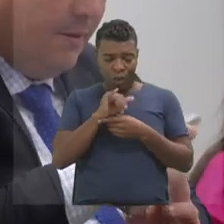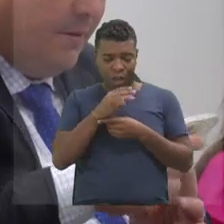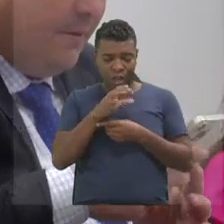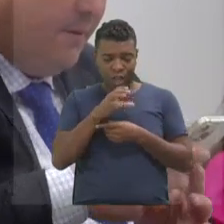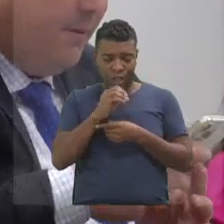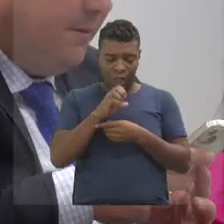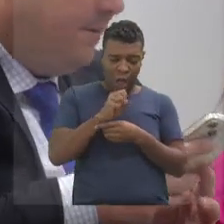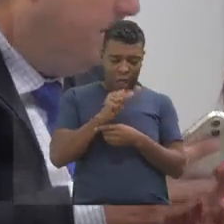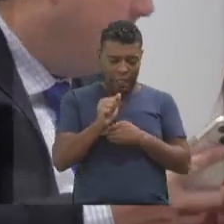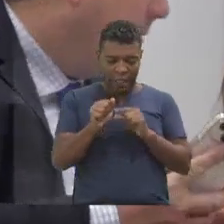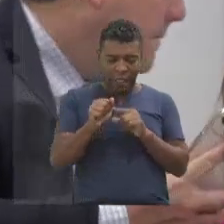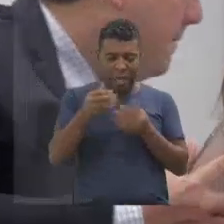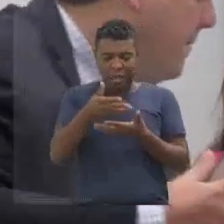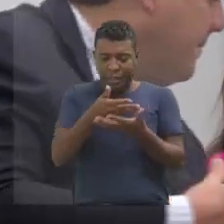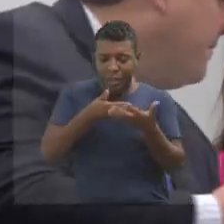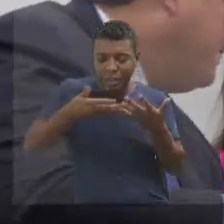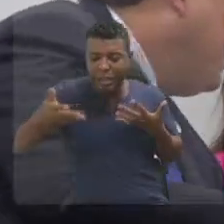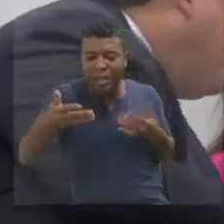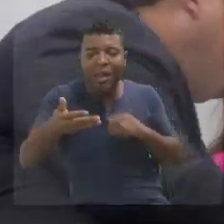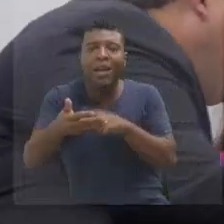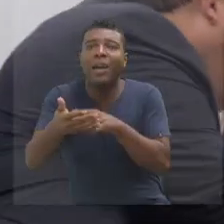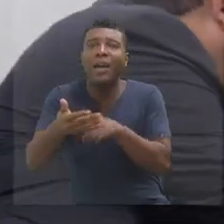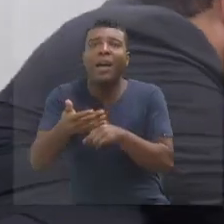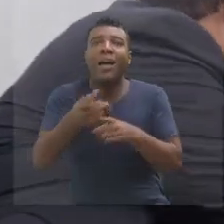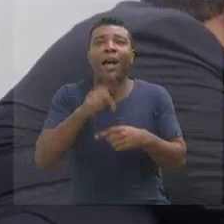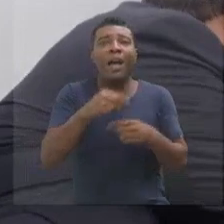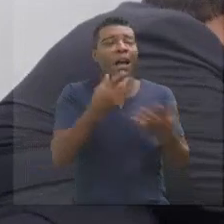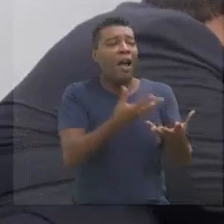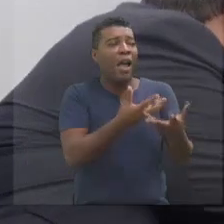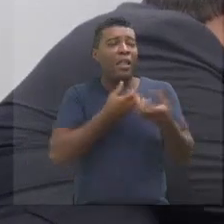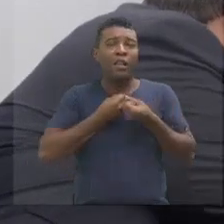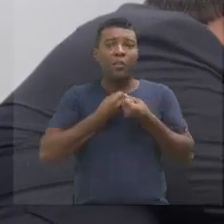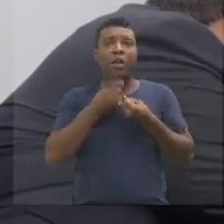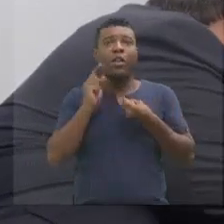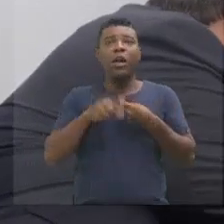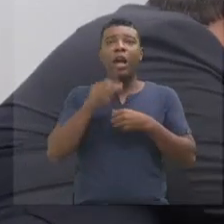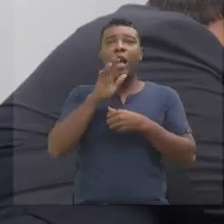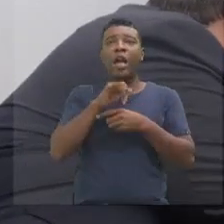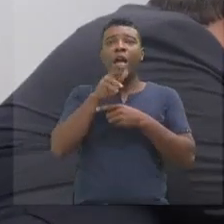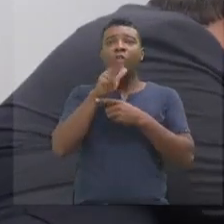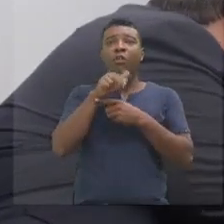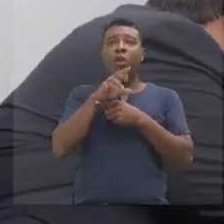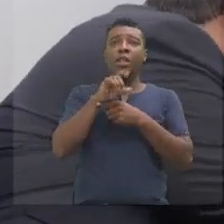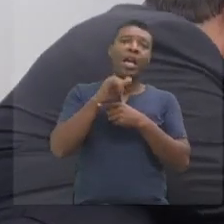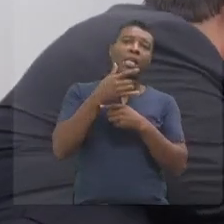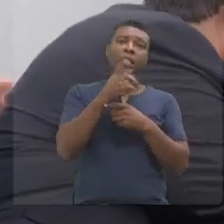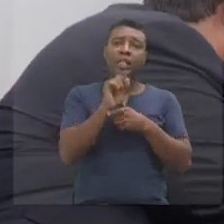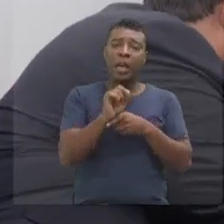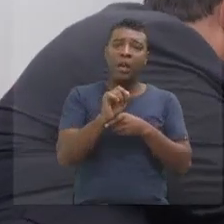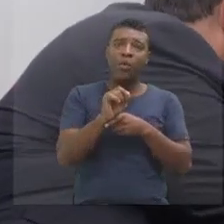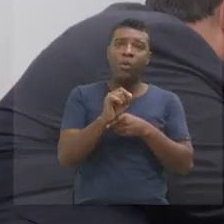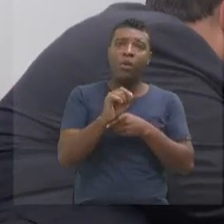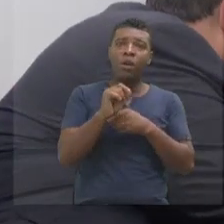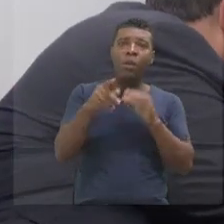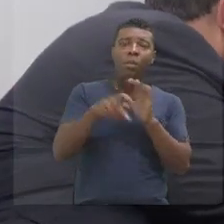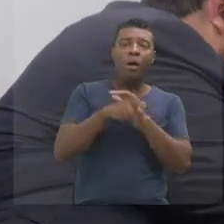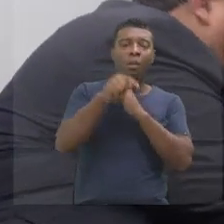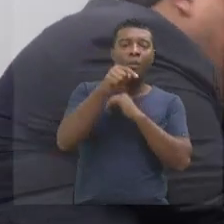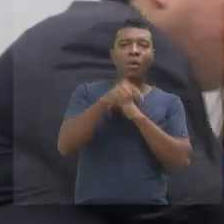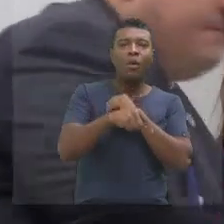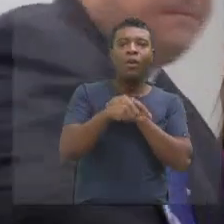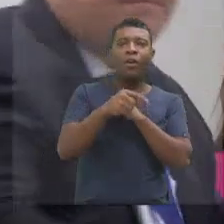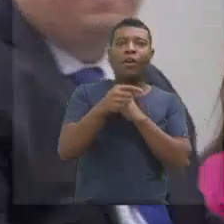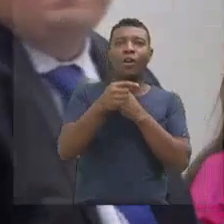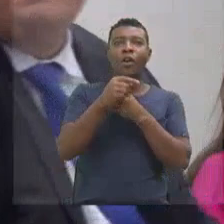remanejado do atendimento da fundação Cristiano Varela em Muriaé para um outro hospital que é também de referência